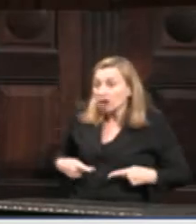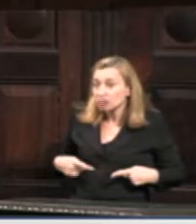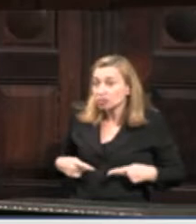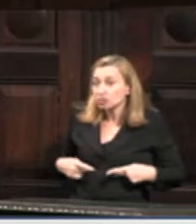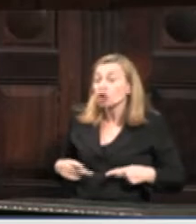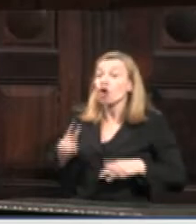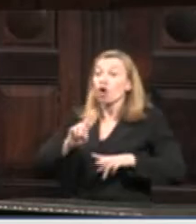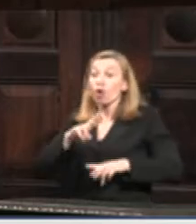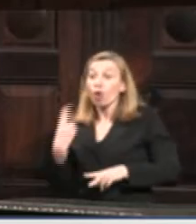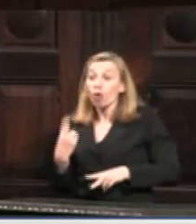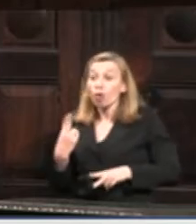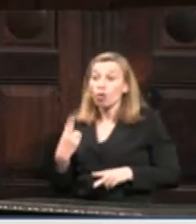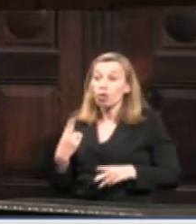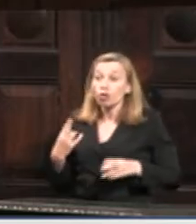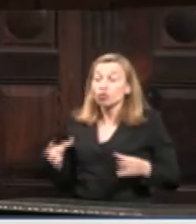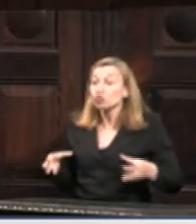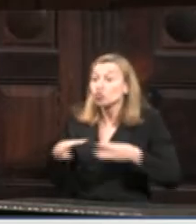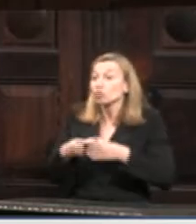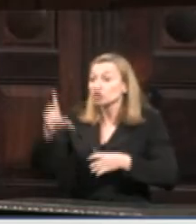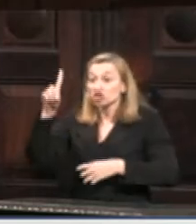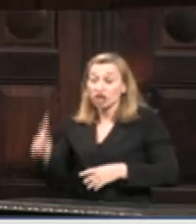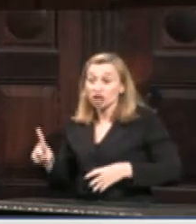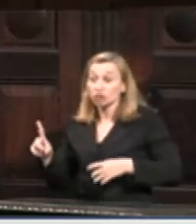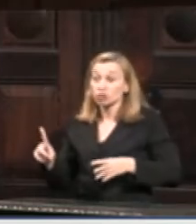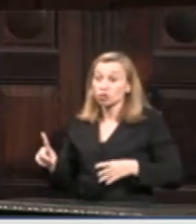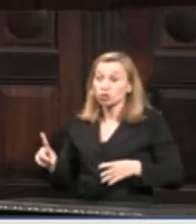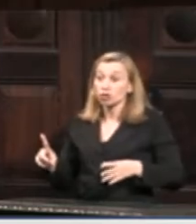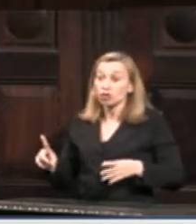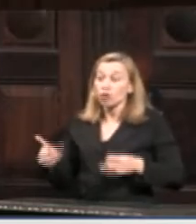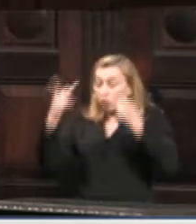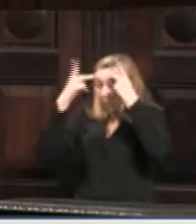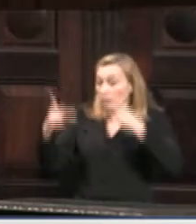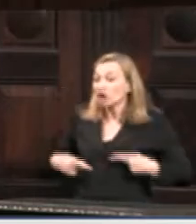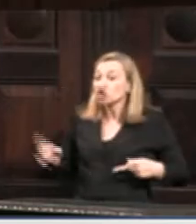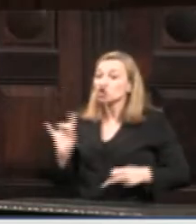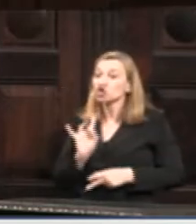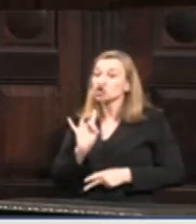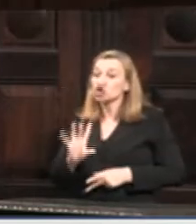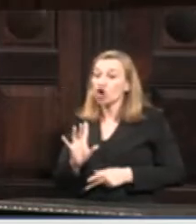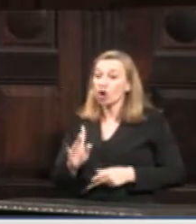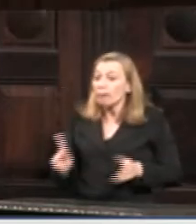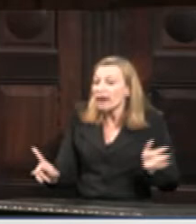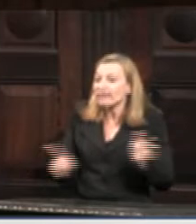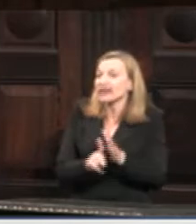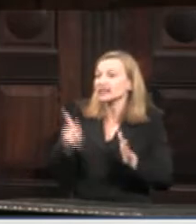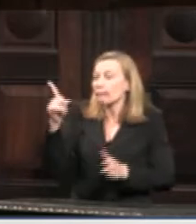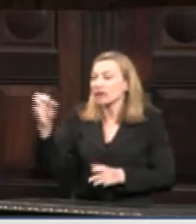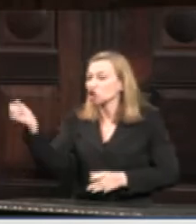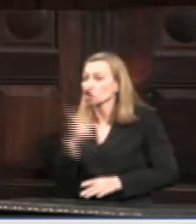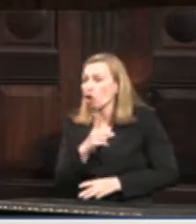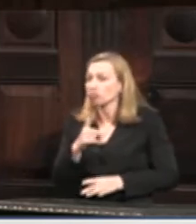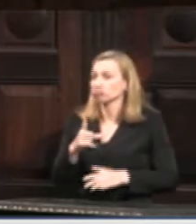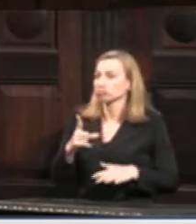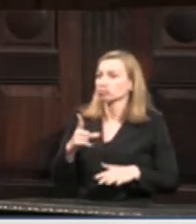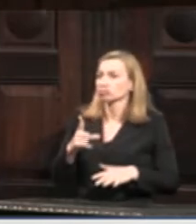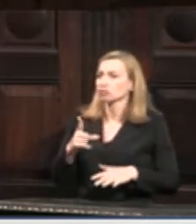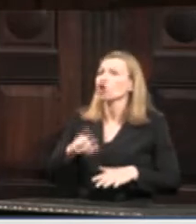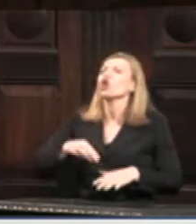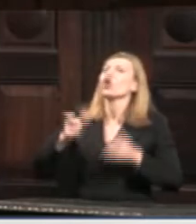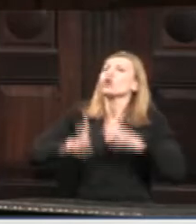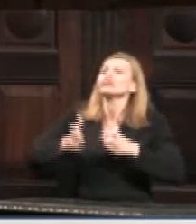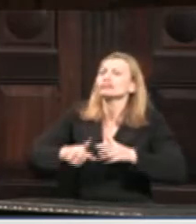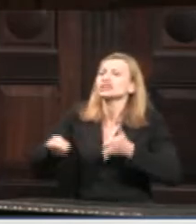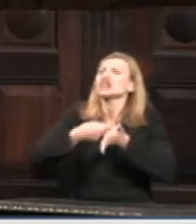Comissão de Direitos Humanos é monopólio do PSOL? Onde está escrito no regimento que a Comissão de Direitos Humanos é monopólio do PSOL?